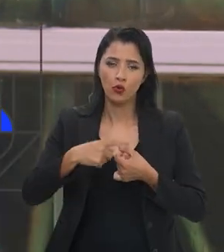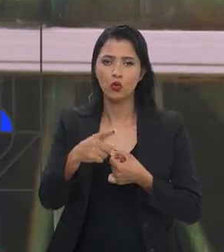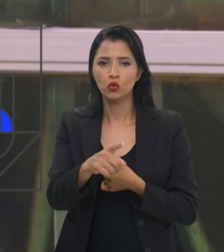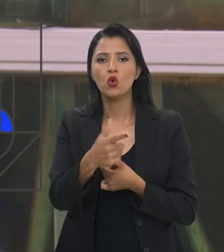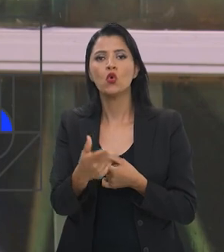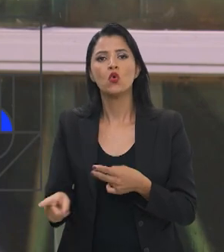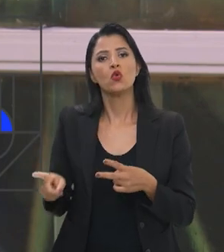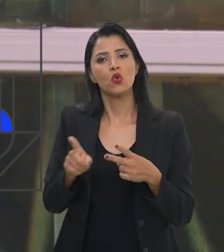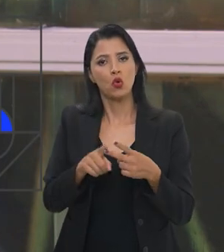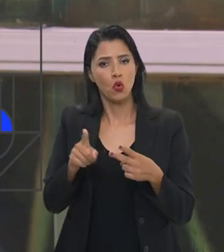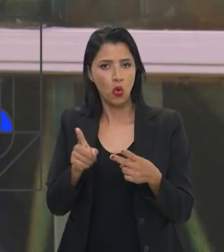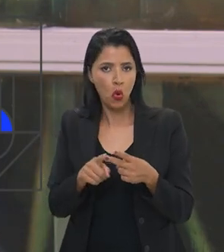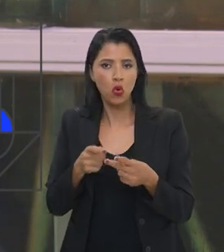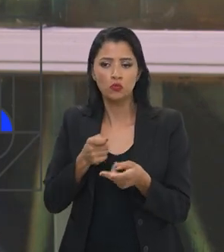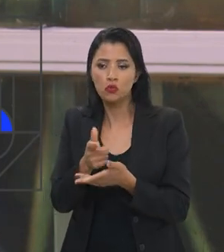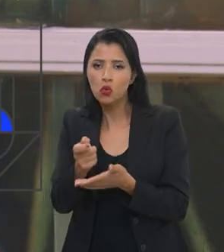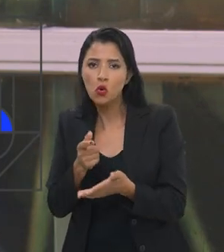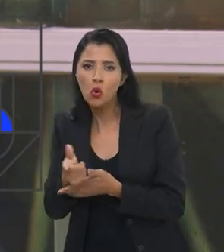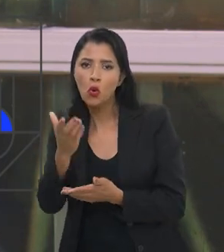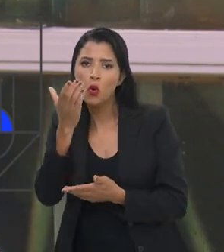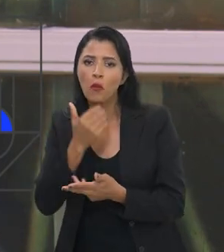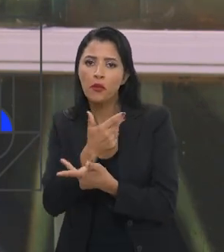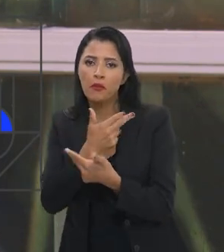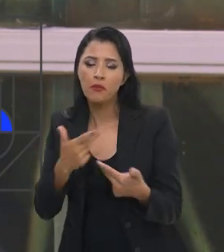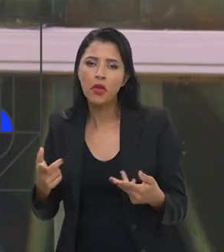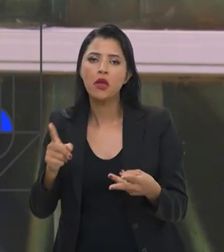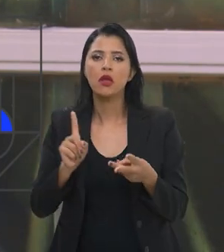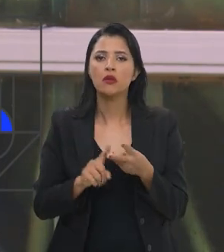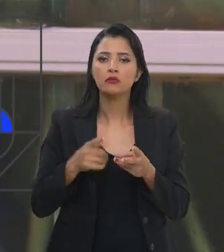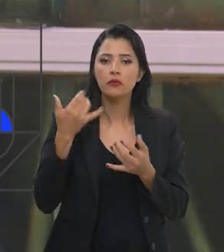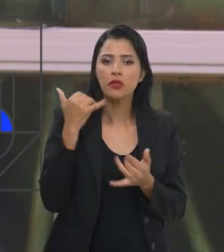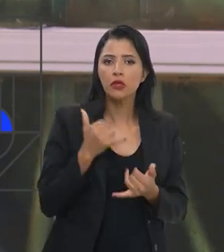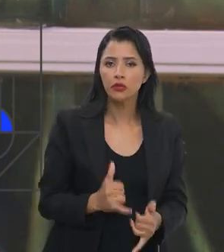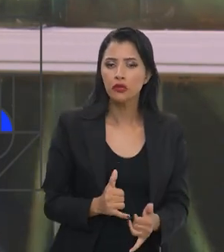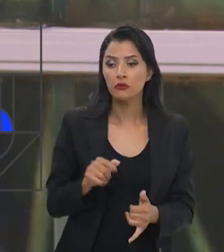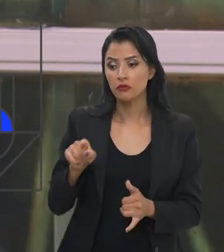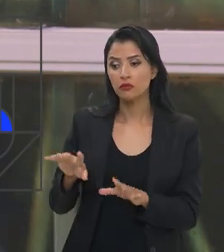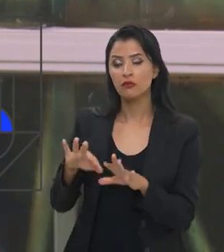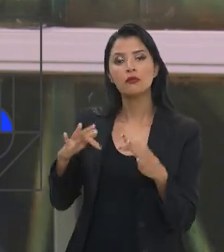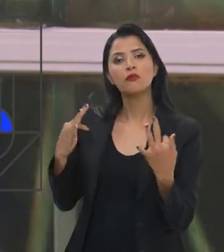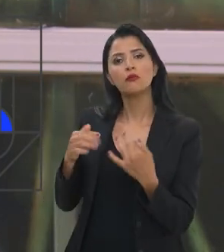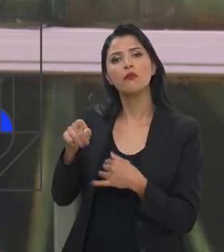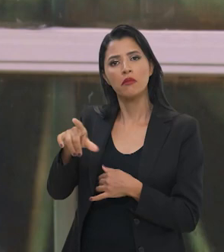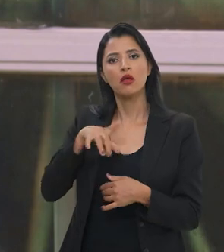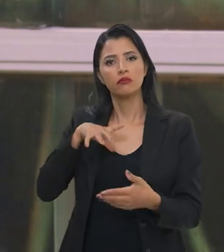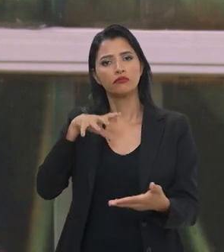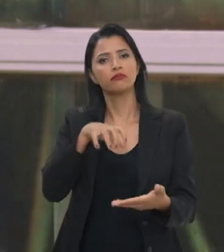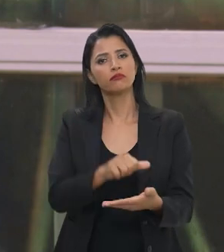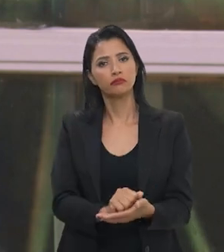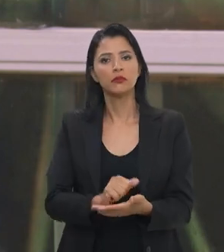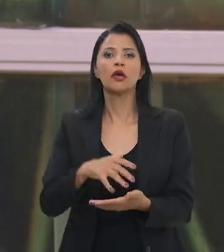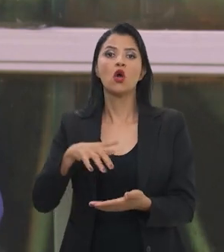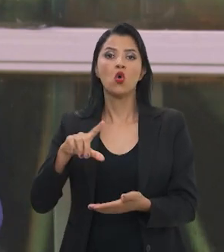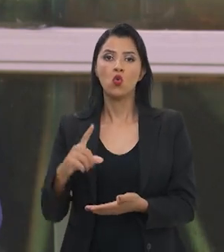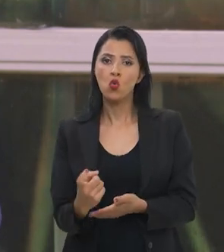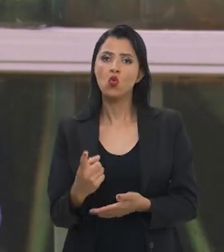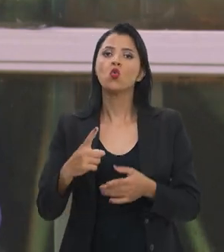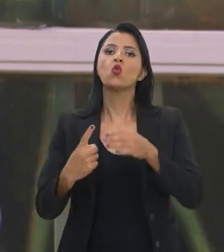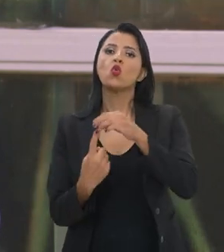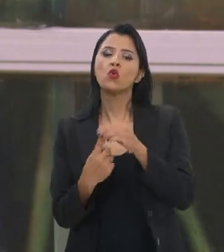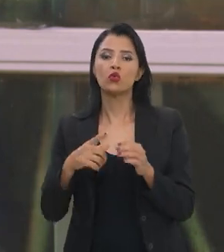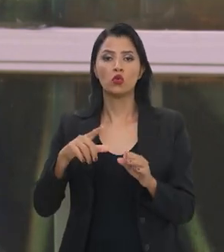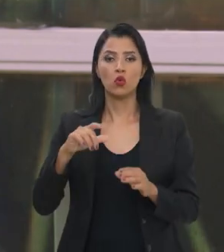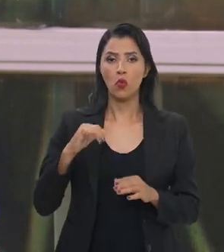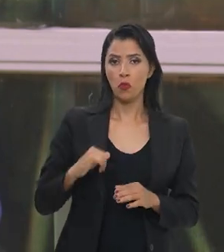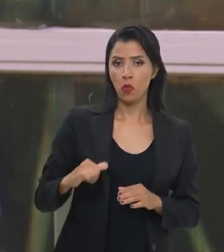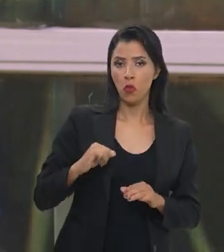integrado com o programa de aquisição de alimentos energia aquela família é tá no cadastro único tá no